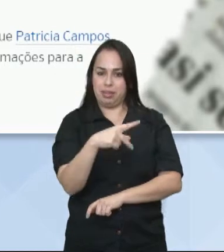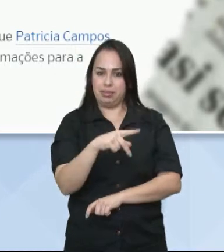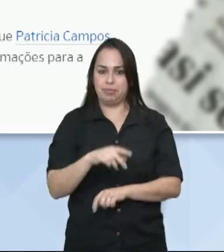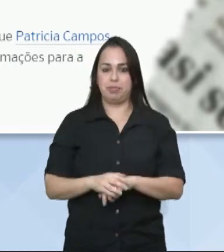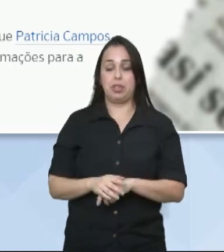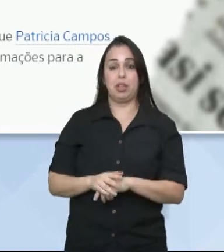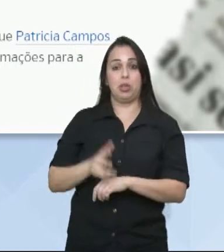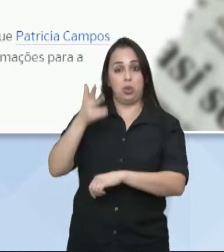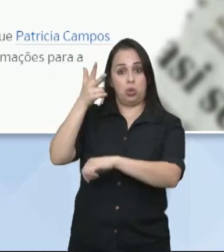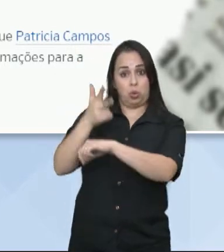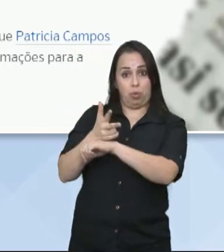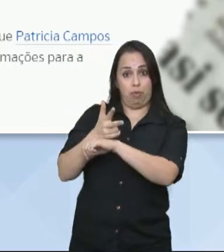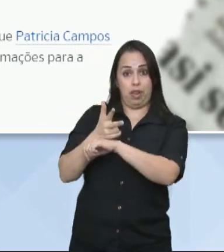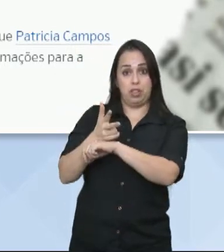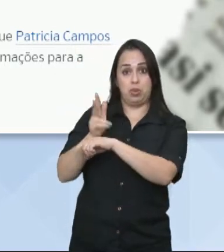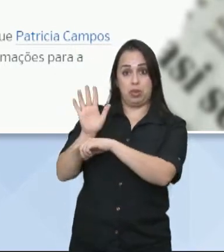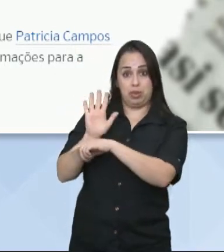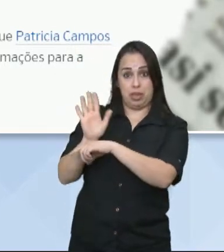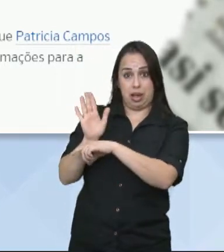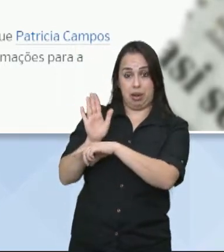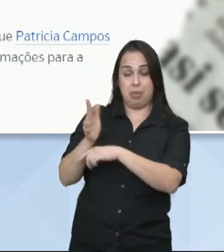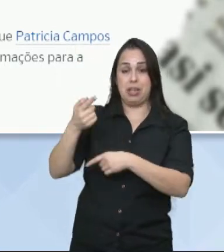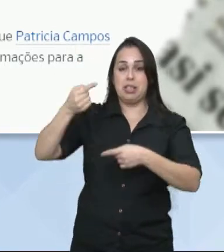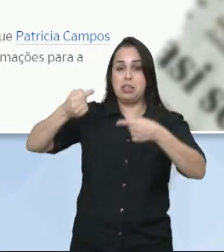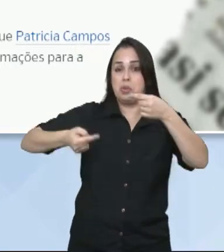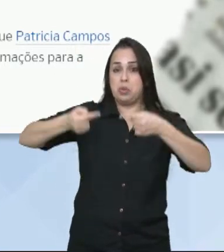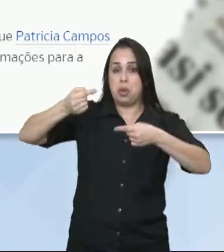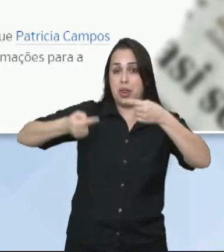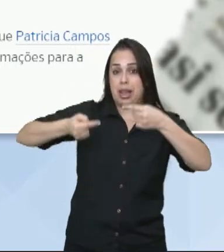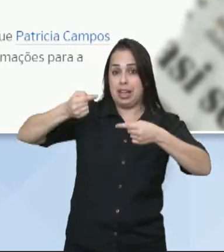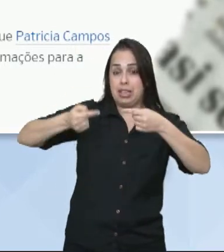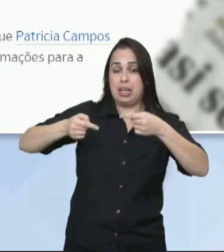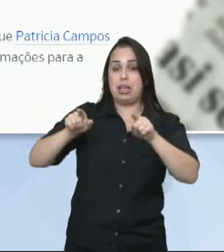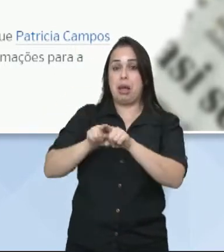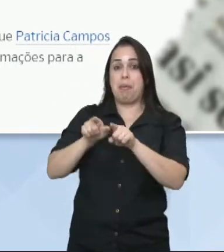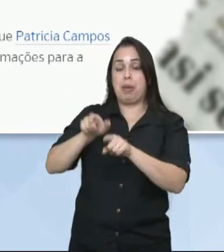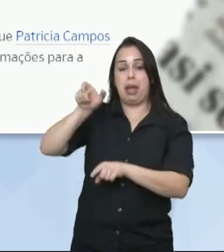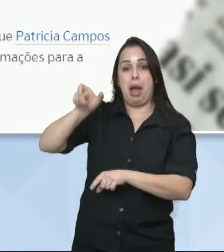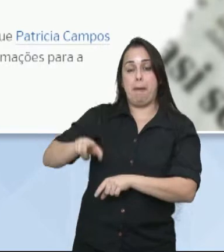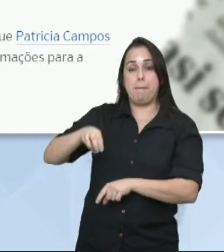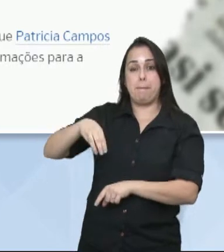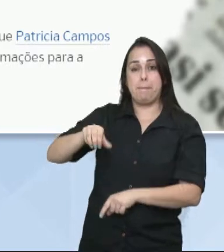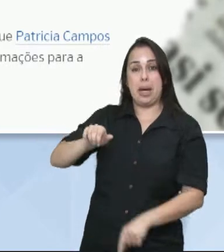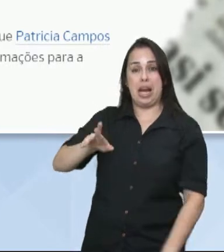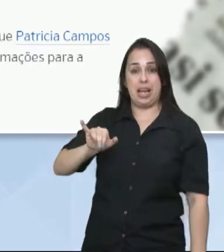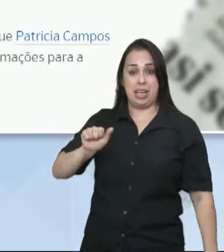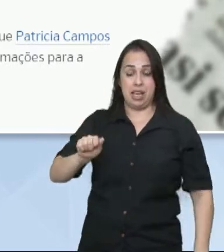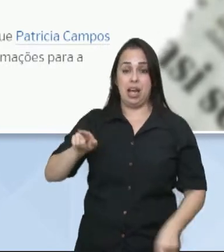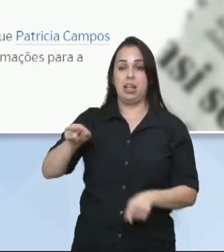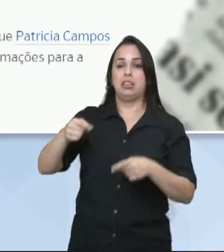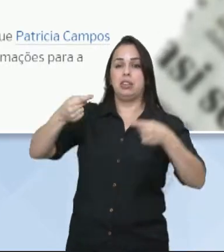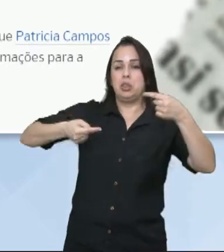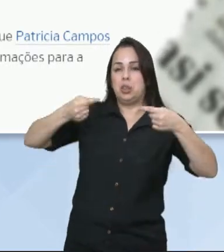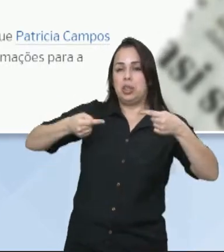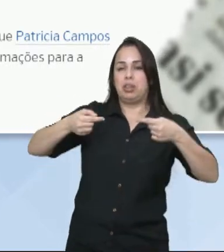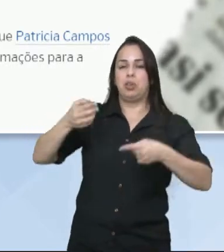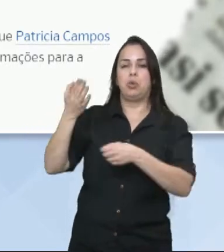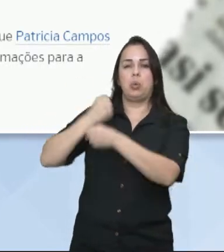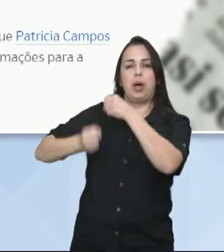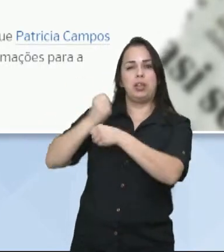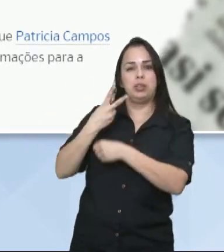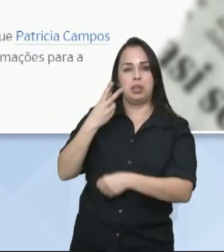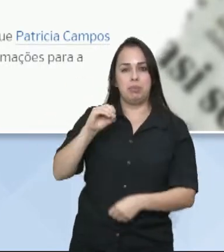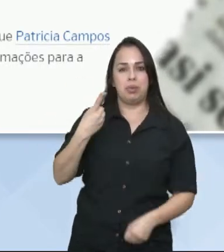No vídeo exibido, trecho da discussão entre Bolsonaro e a Maria do Rosário, em 2014, na